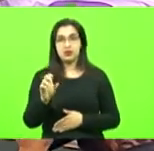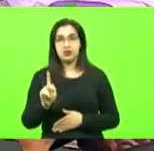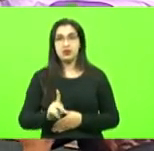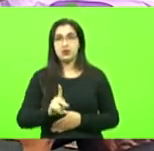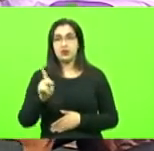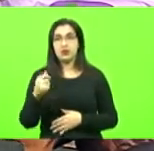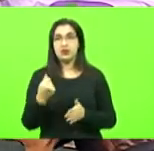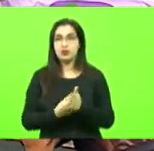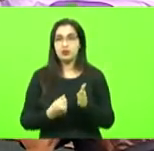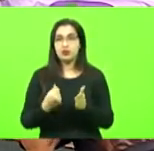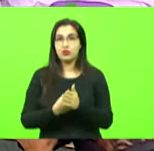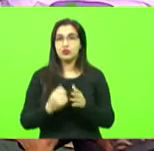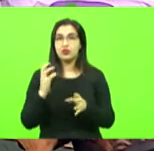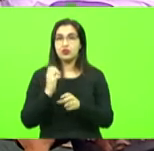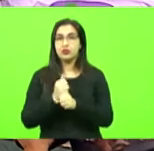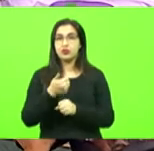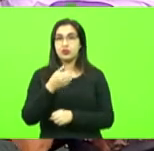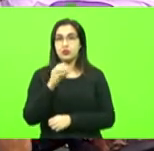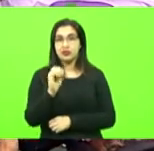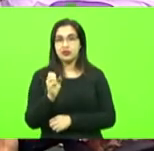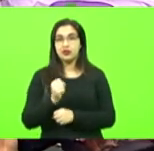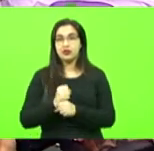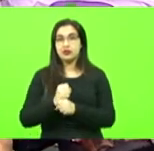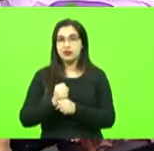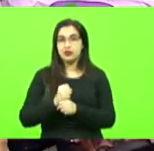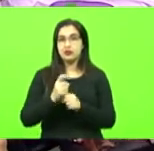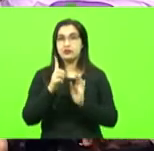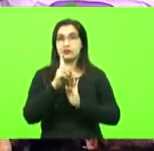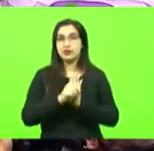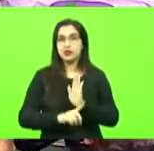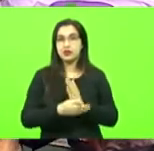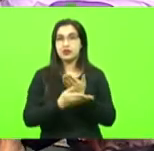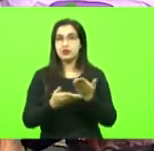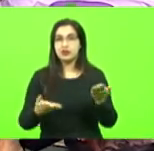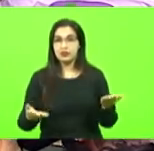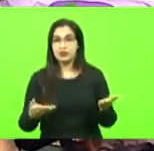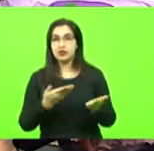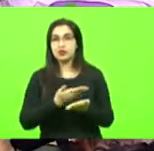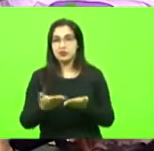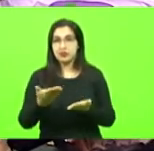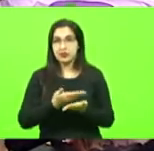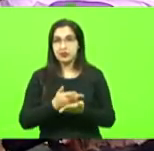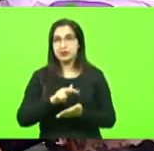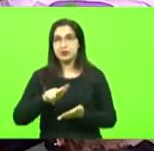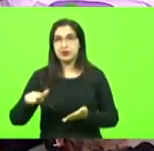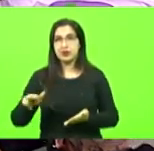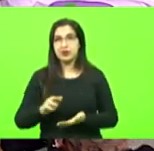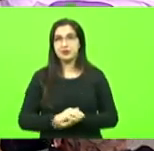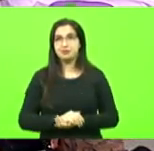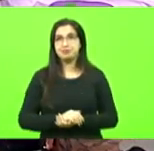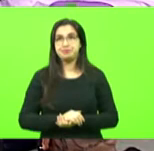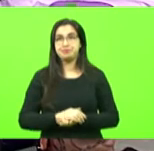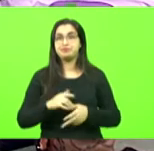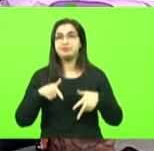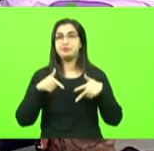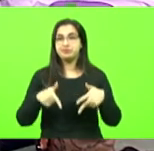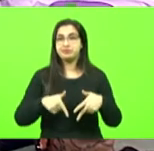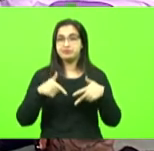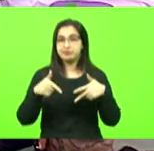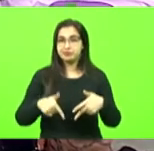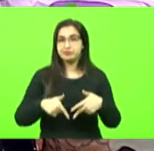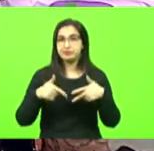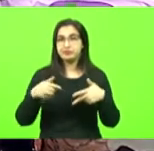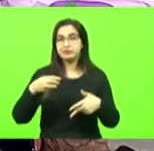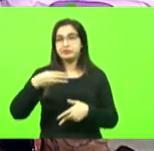pela reparação justa dos direitos dos atingidos e atingidas. Roque Teobaldi, militante da Coordenação Estadual e Nacional do